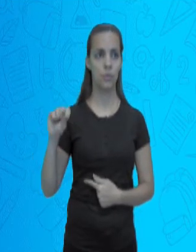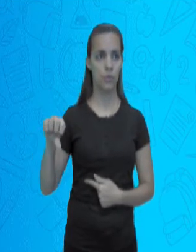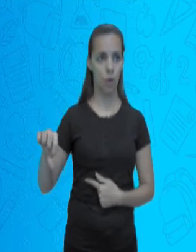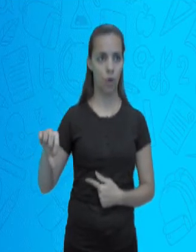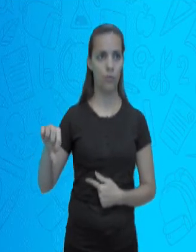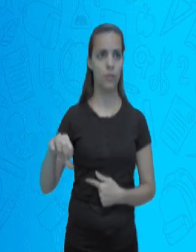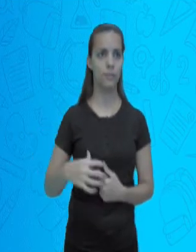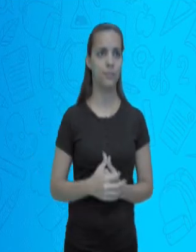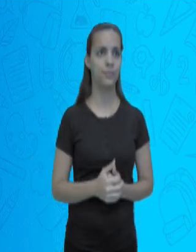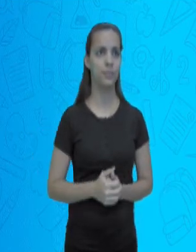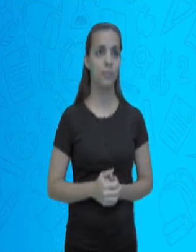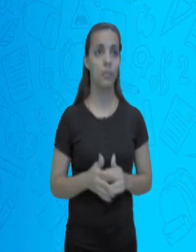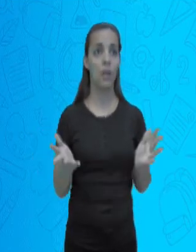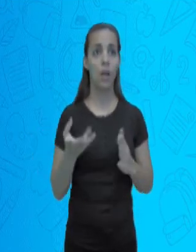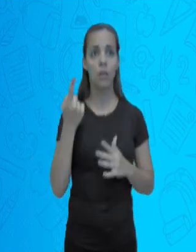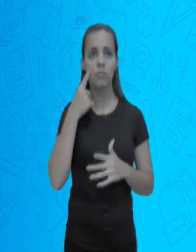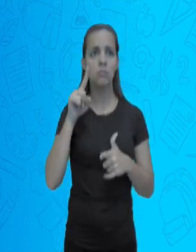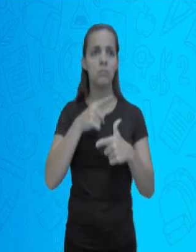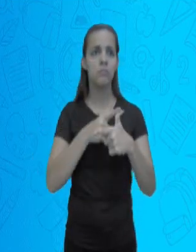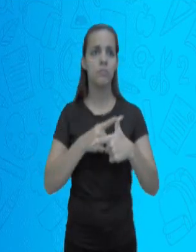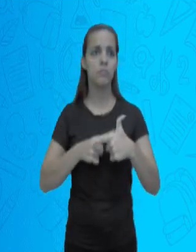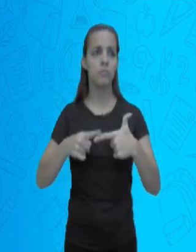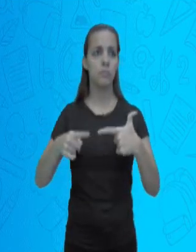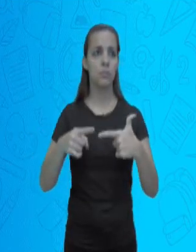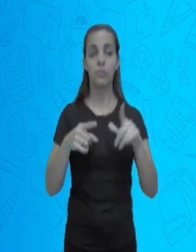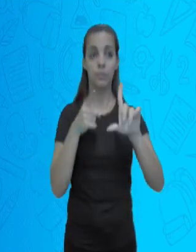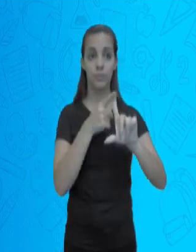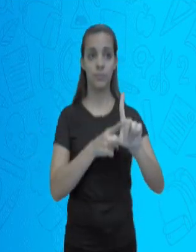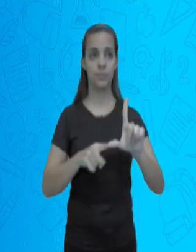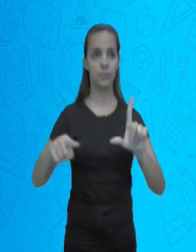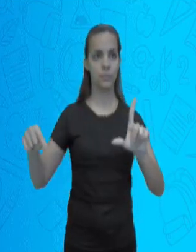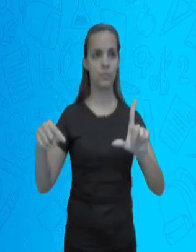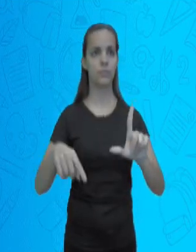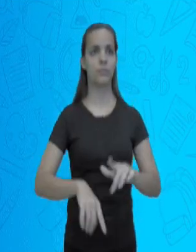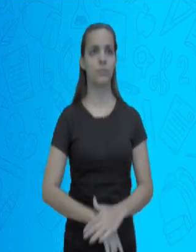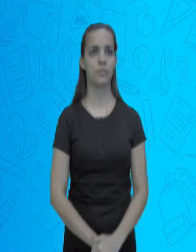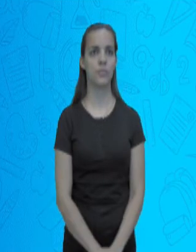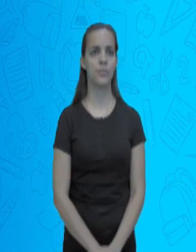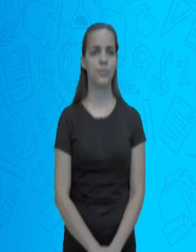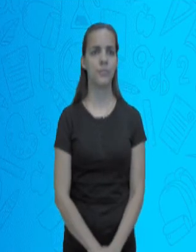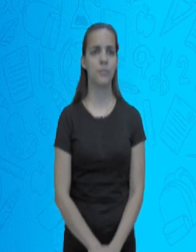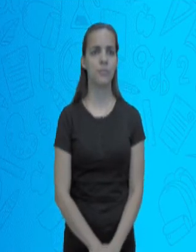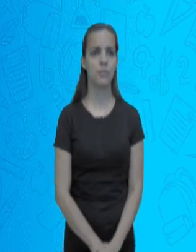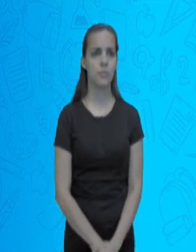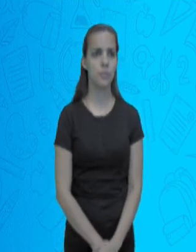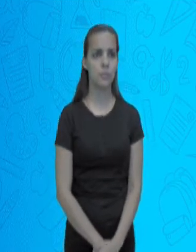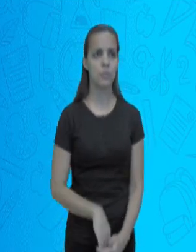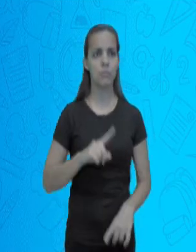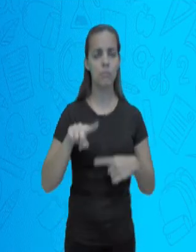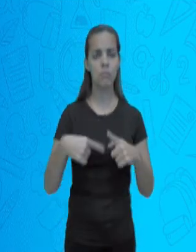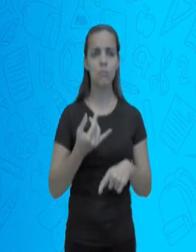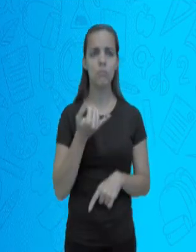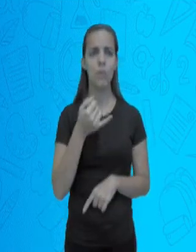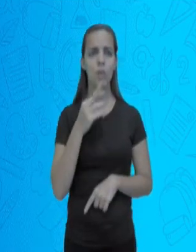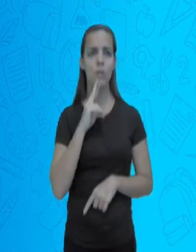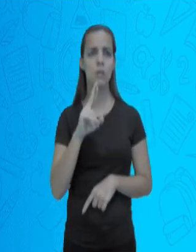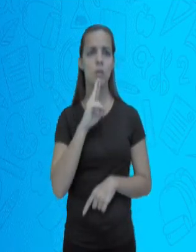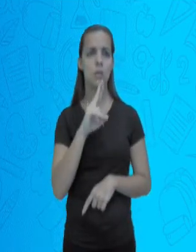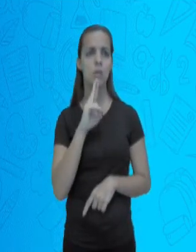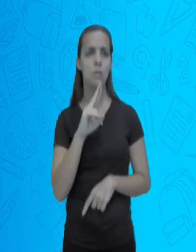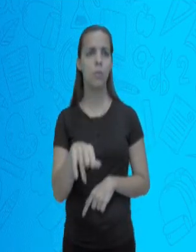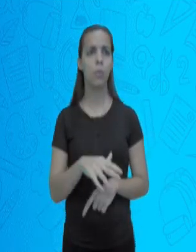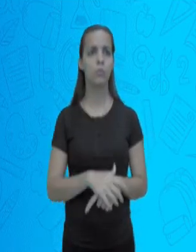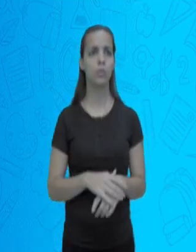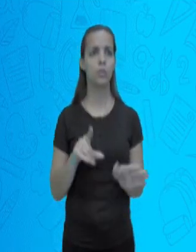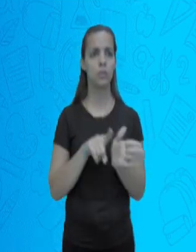Vamos ver este exemplo agora. Meça os ângulos com o transferidor e depois responda as questões no